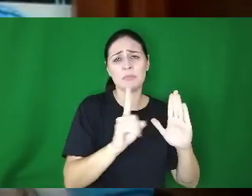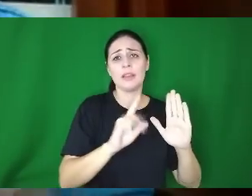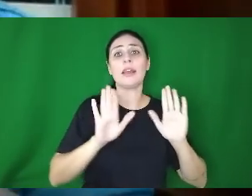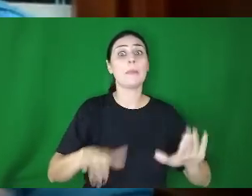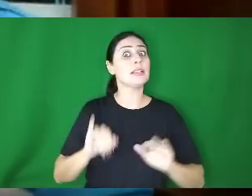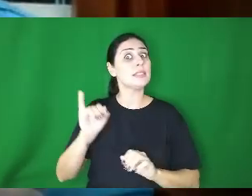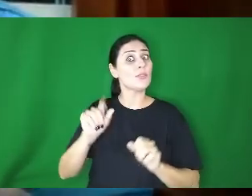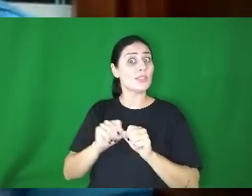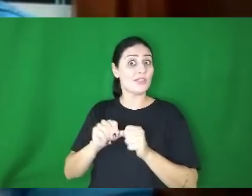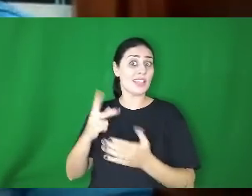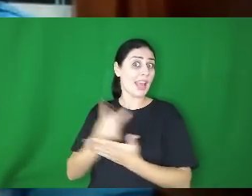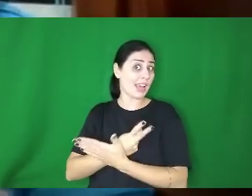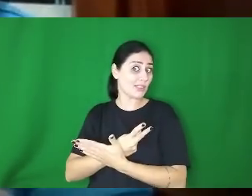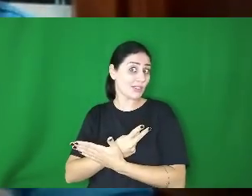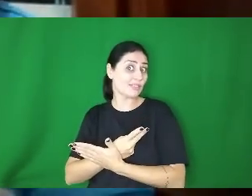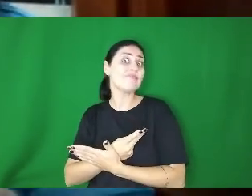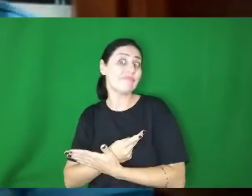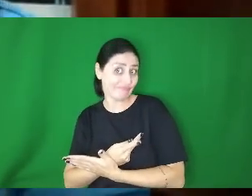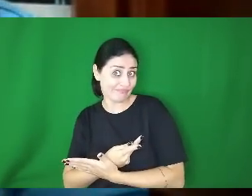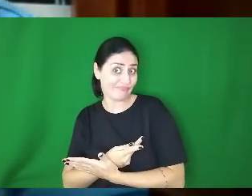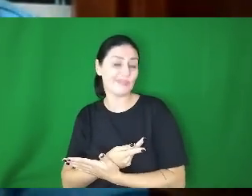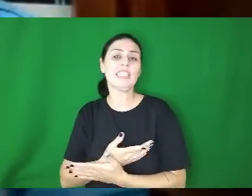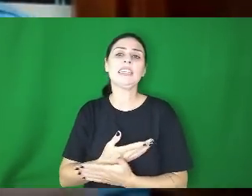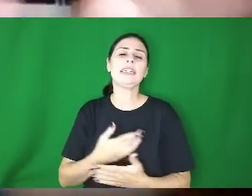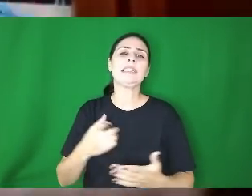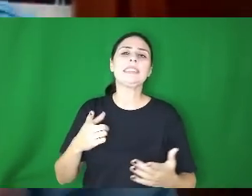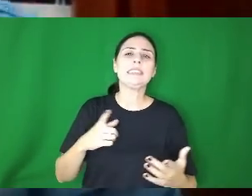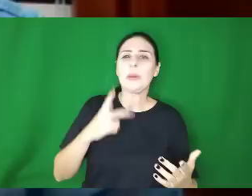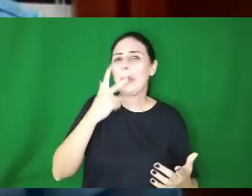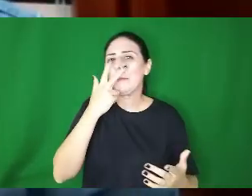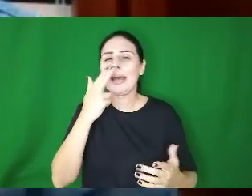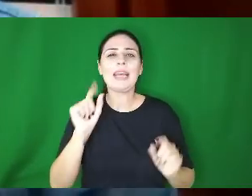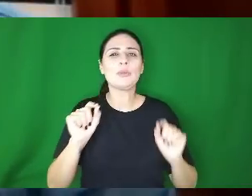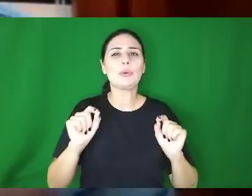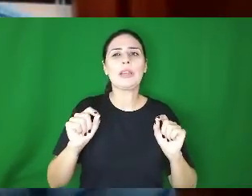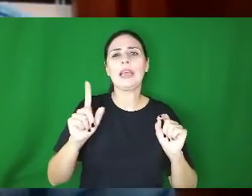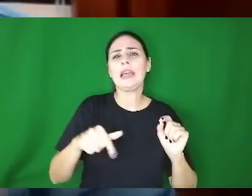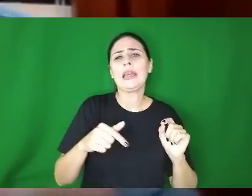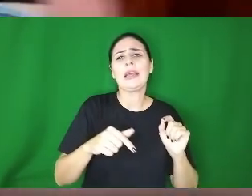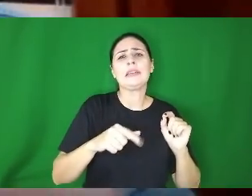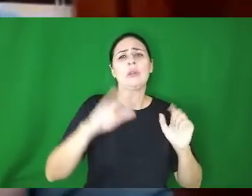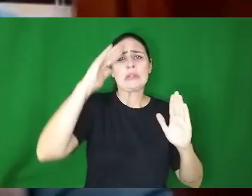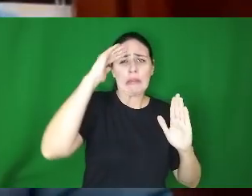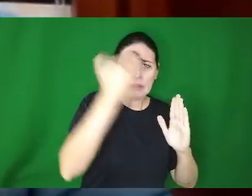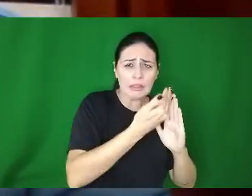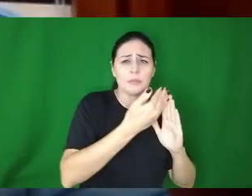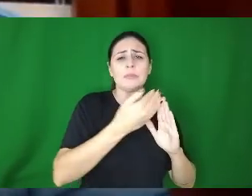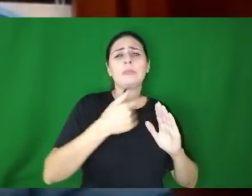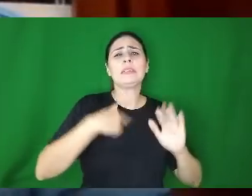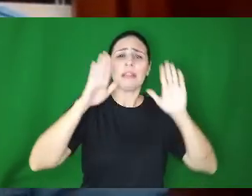são centrais e que dali derivam outros, e isso aí seria uma discussão muito complicada para fazer numa resposta só,